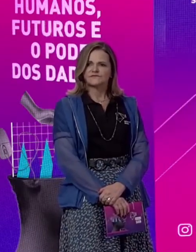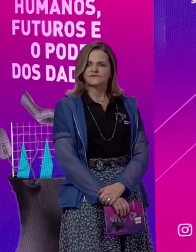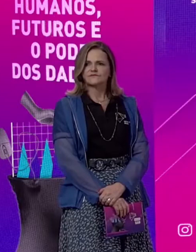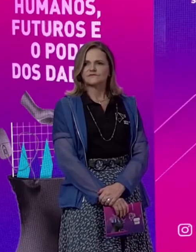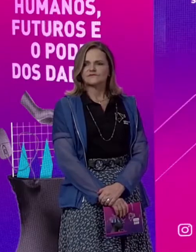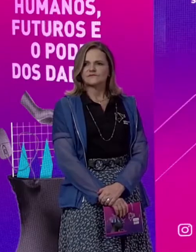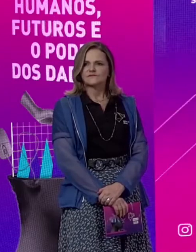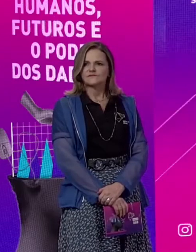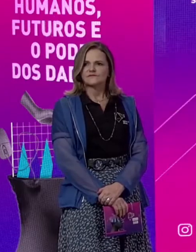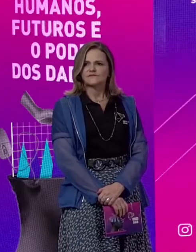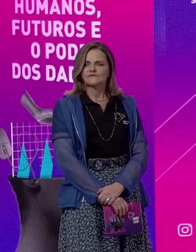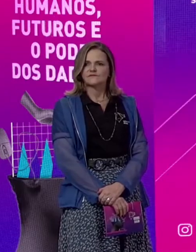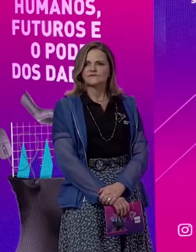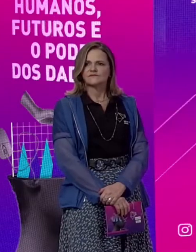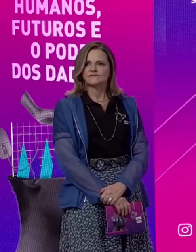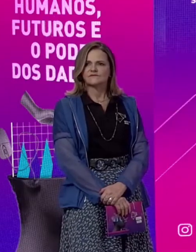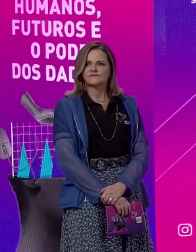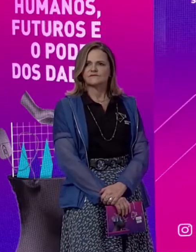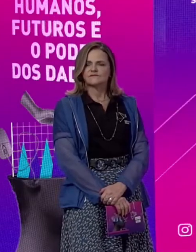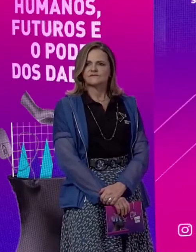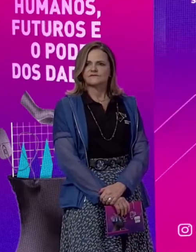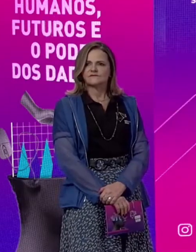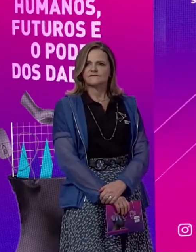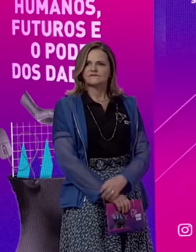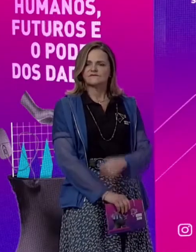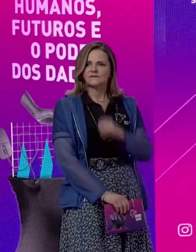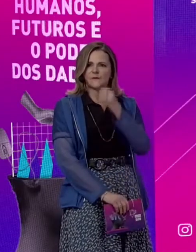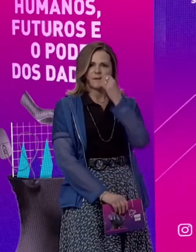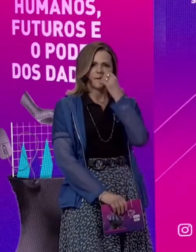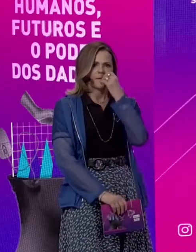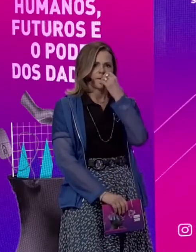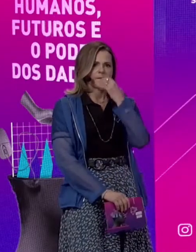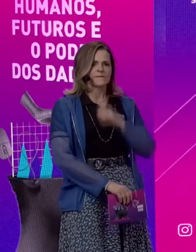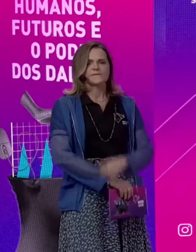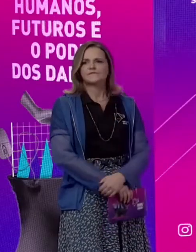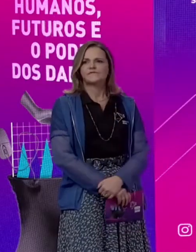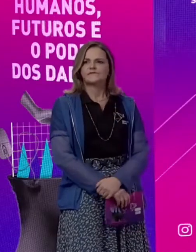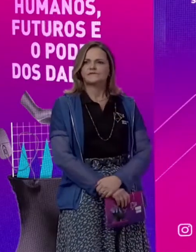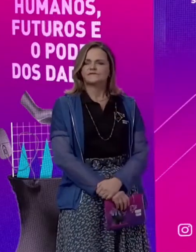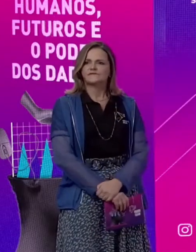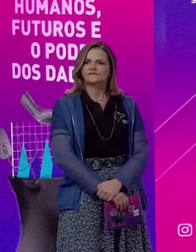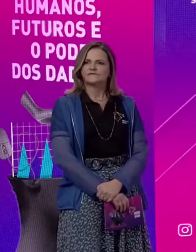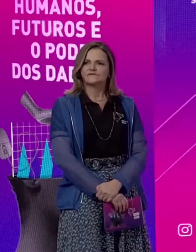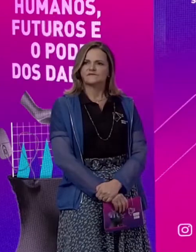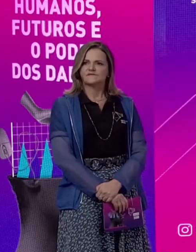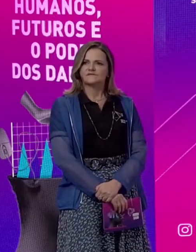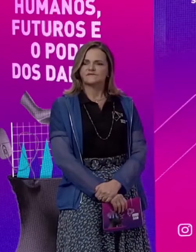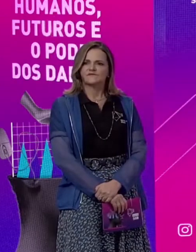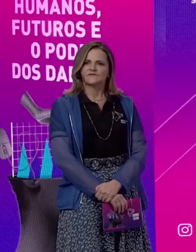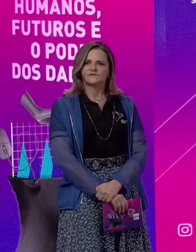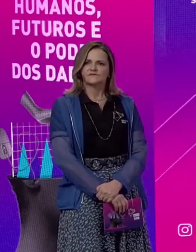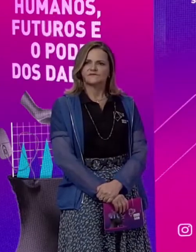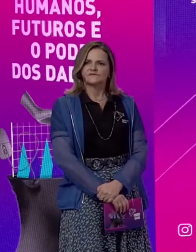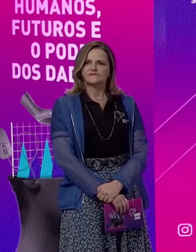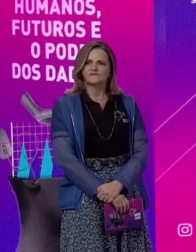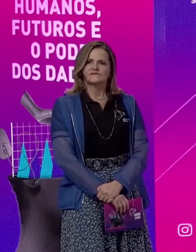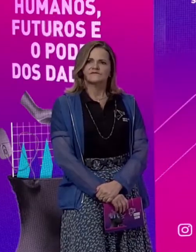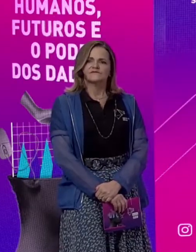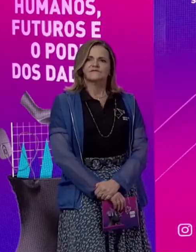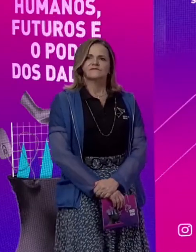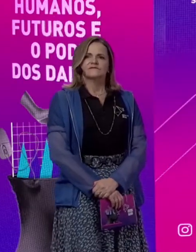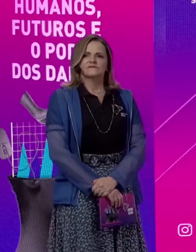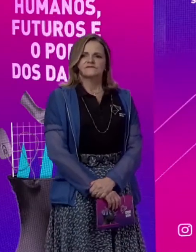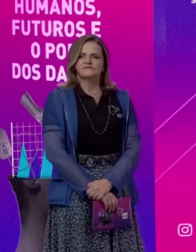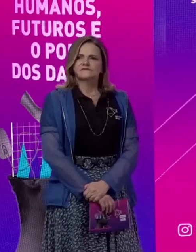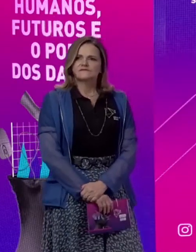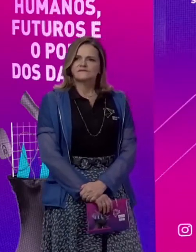desses dados, para que eu possa fazer uma leitura mais crítica dos dados que eu acesso. Inclusive, navegar e pesquisar. Trabalhar